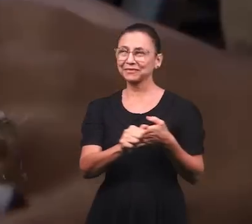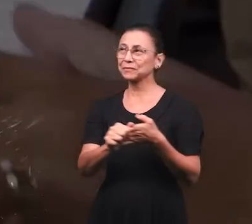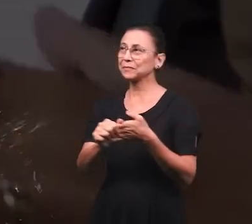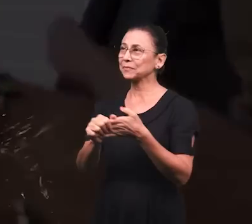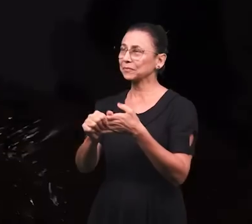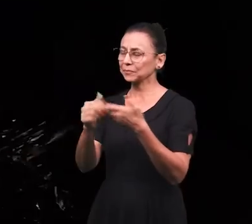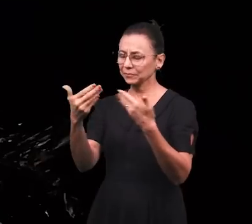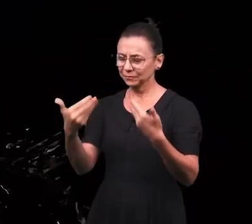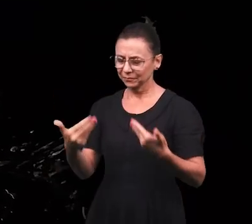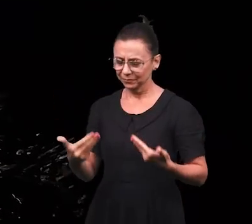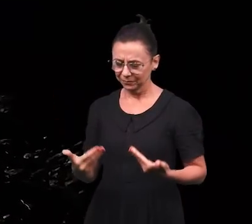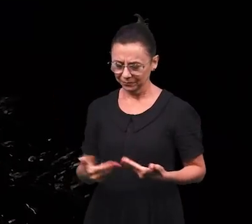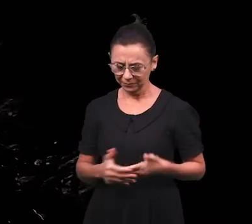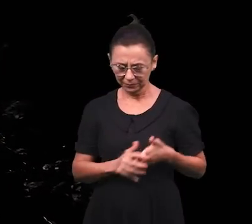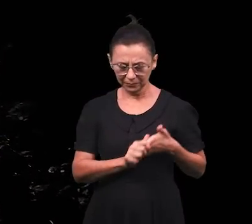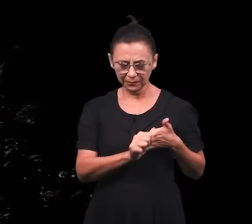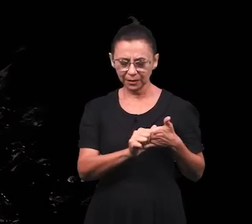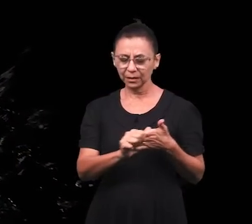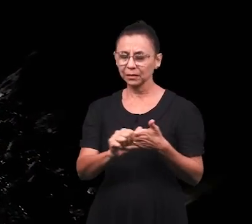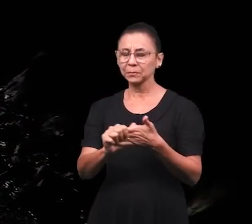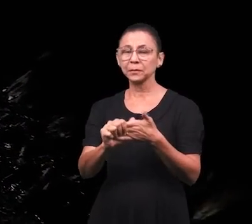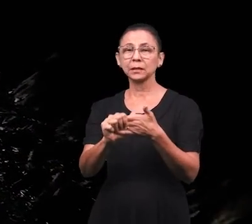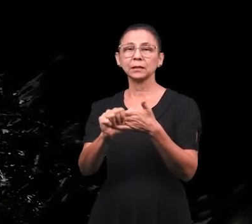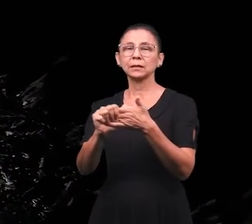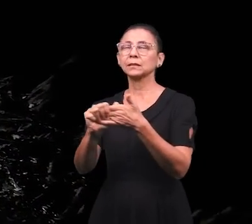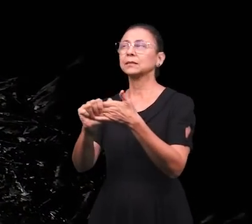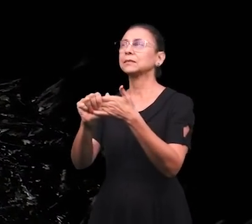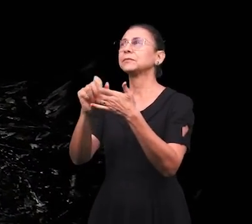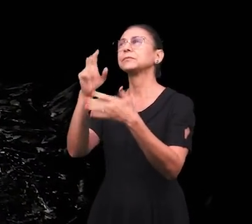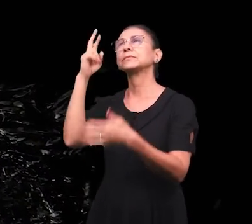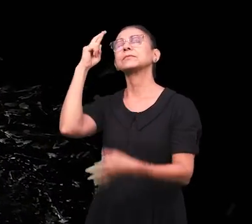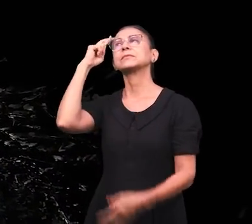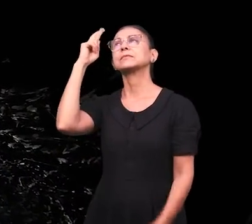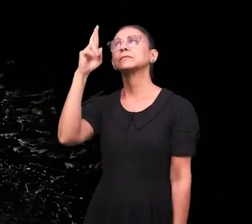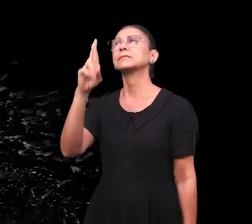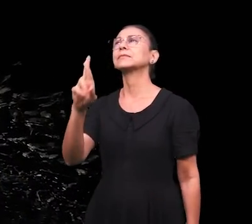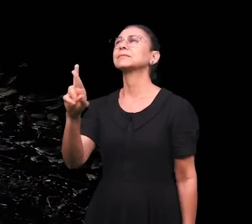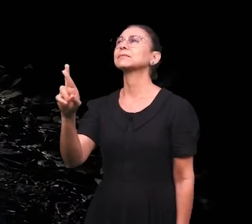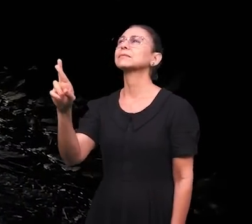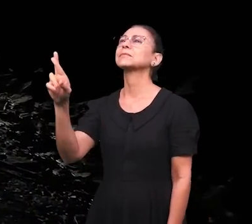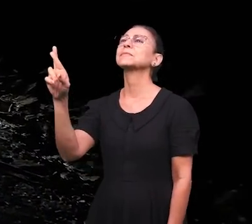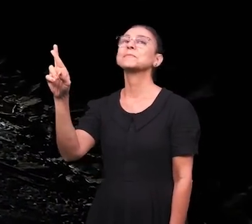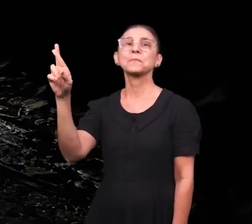mais. Guia-me, Senhor. Guia-me,